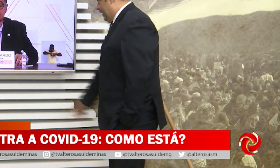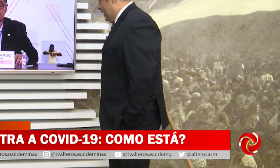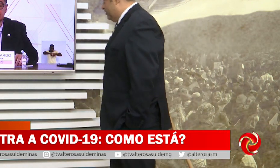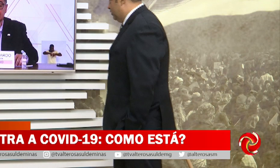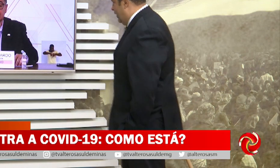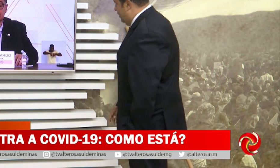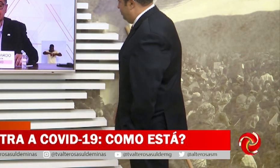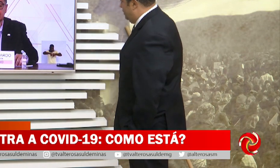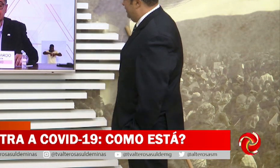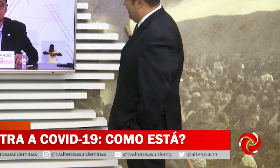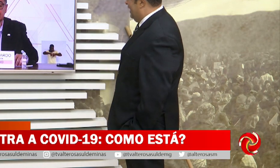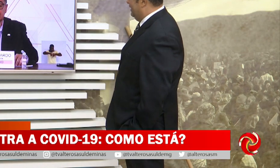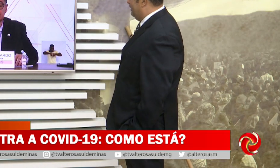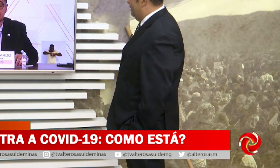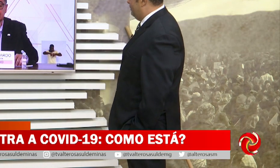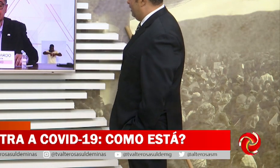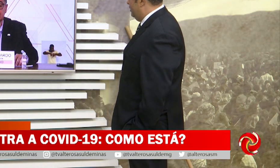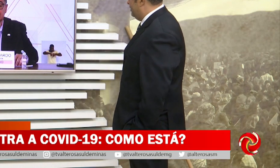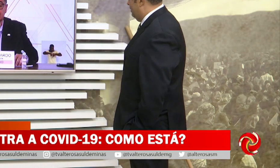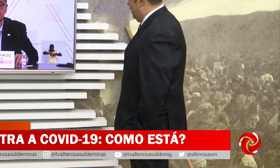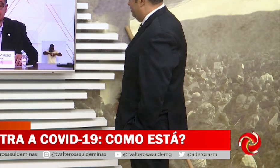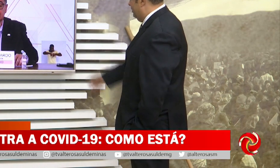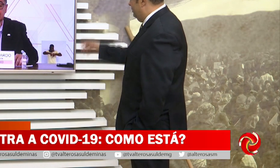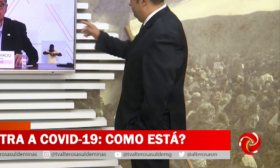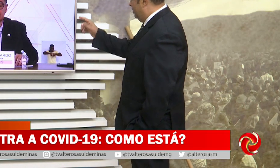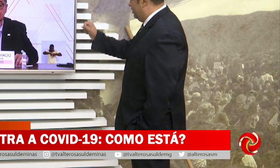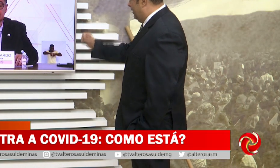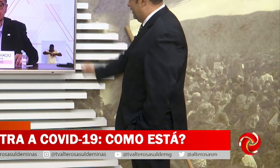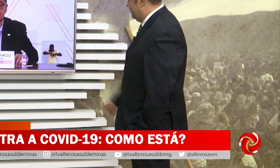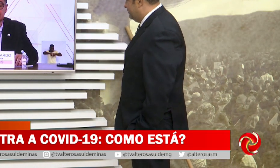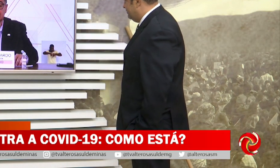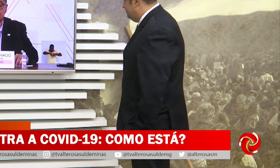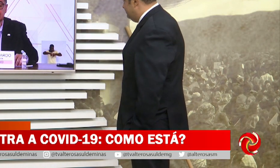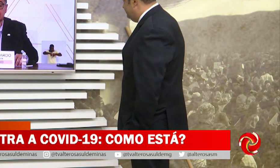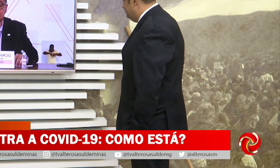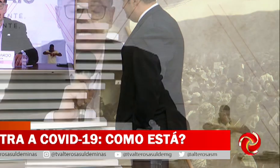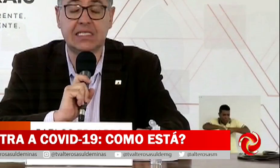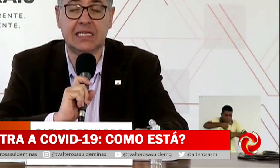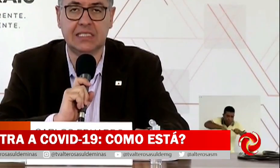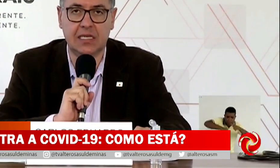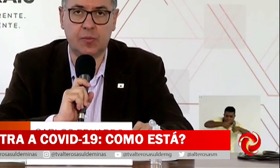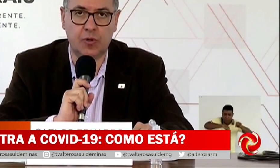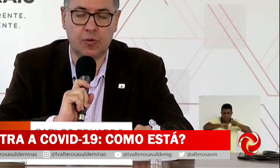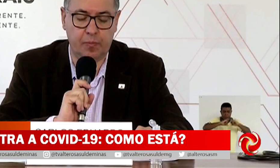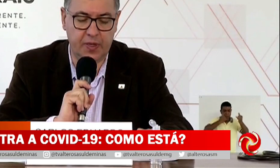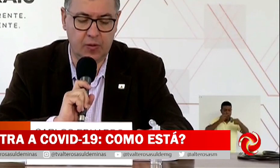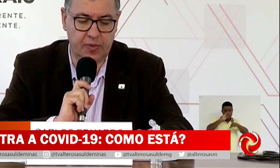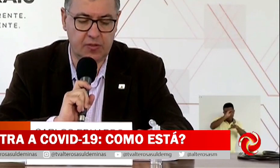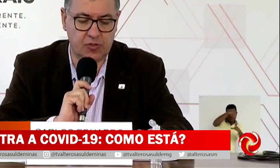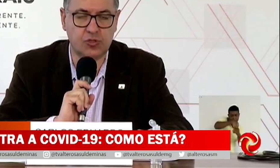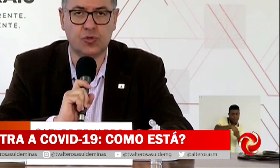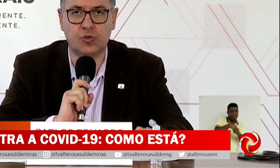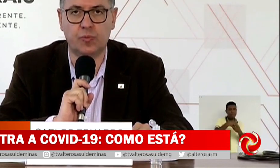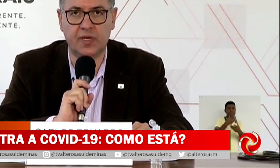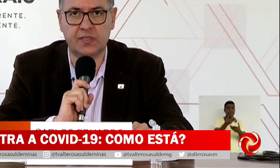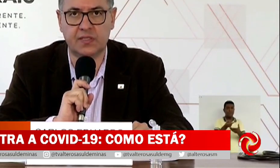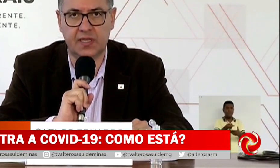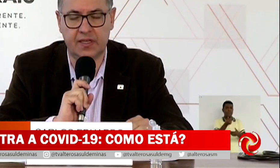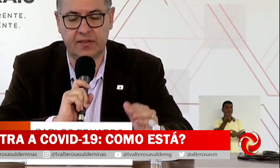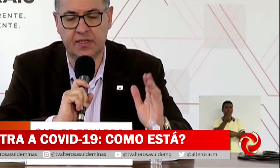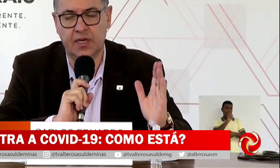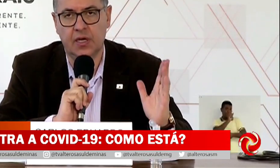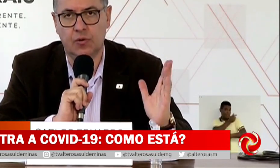é carlos eduardo pode fazer careta mesmo que a coisa tá brava bota lá aquelas demoram pelo menos